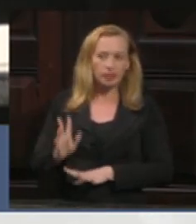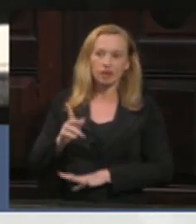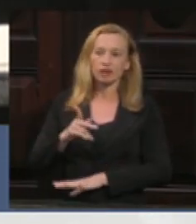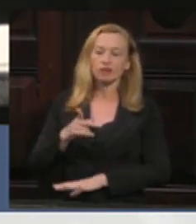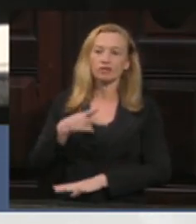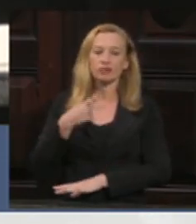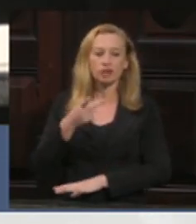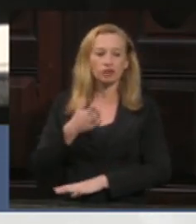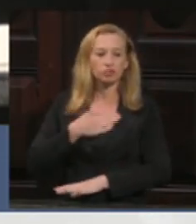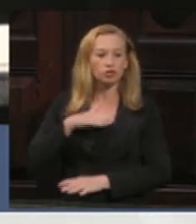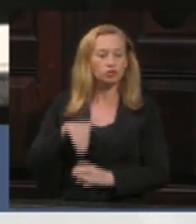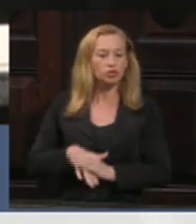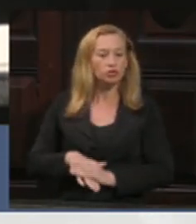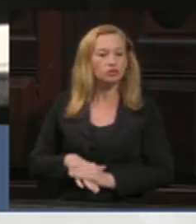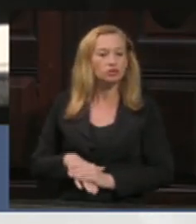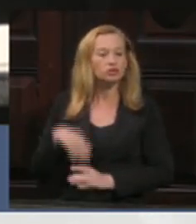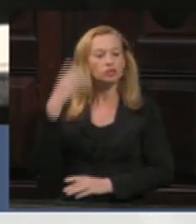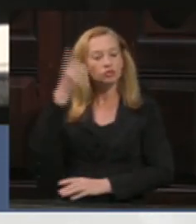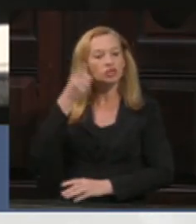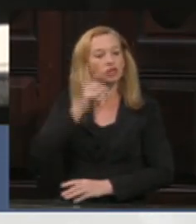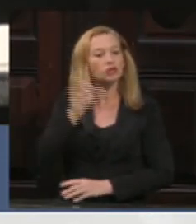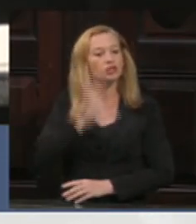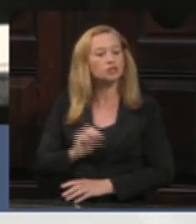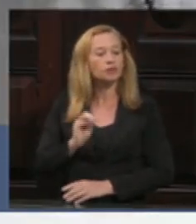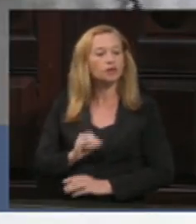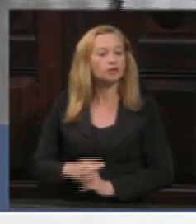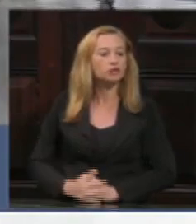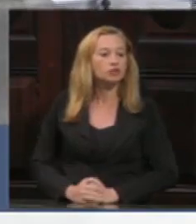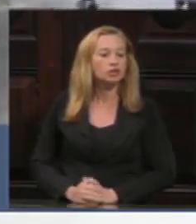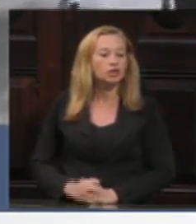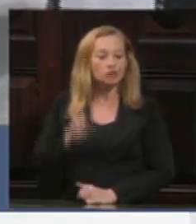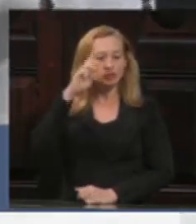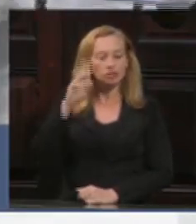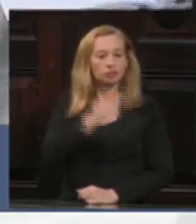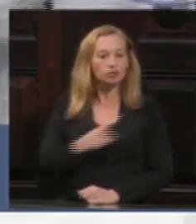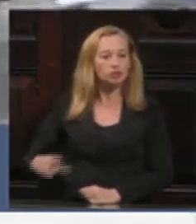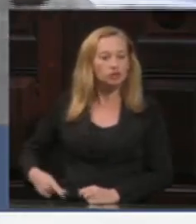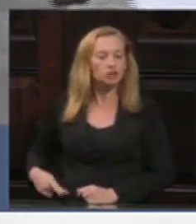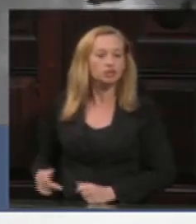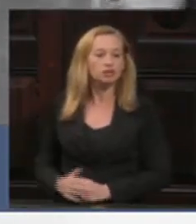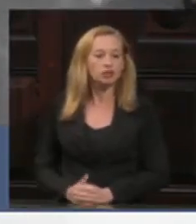Declaração de voto, o nobre deputado Luiz Paulo, um dos autores. Senhor presidente,